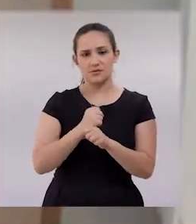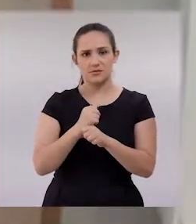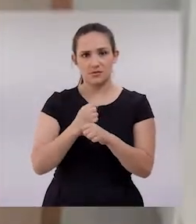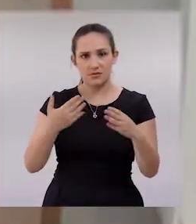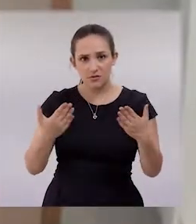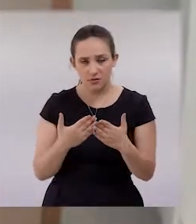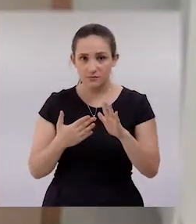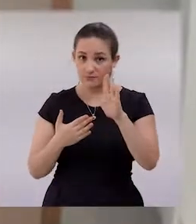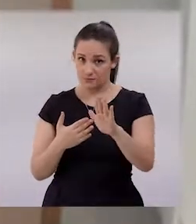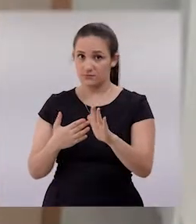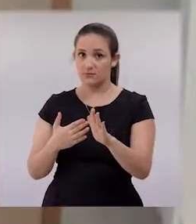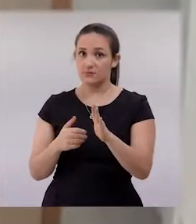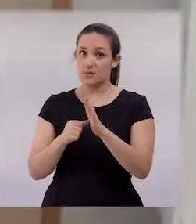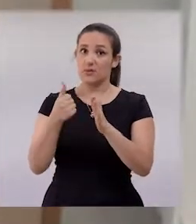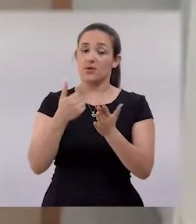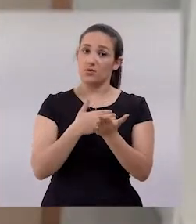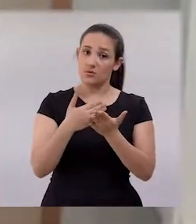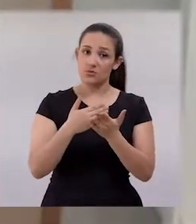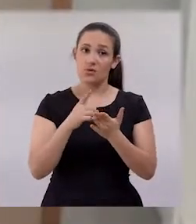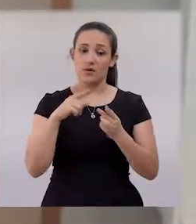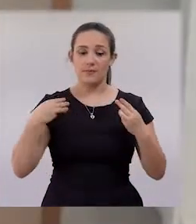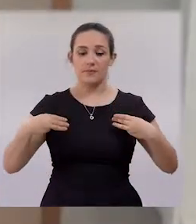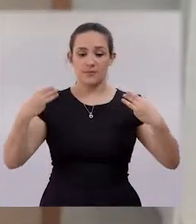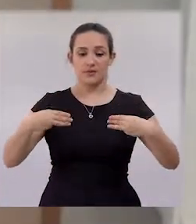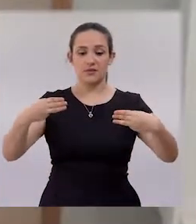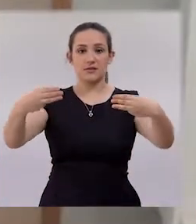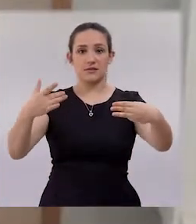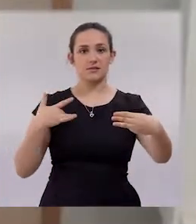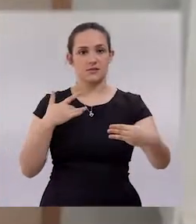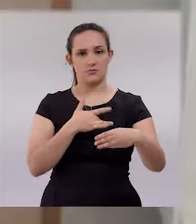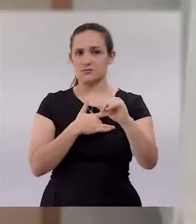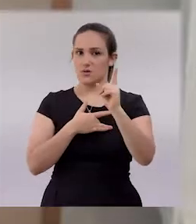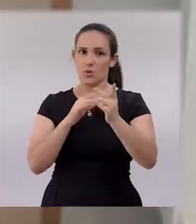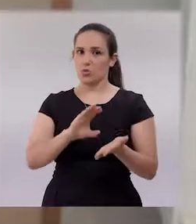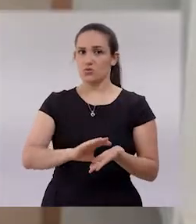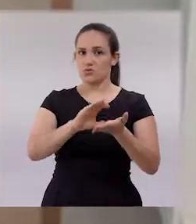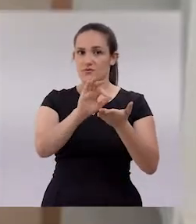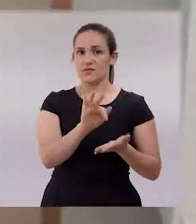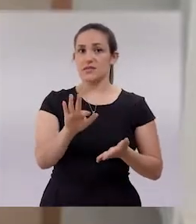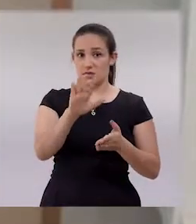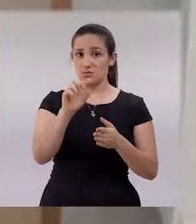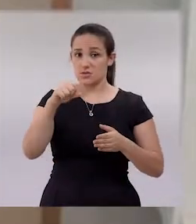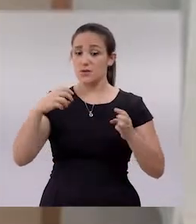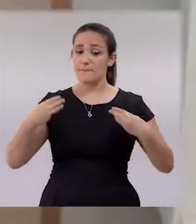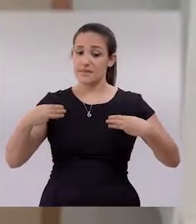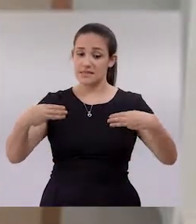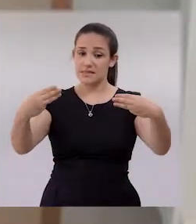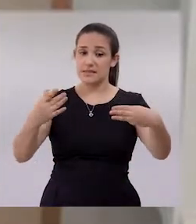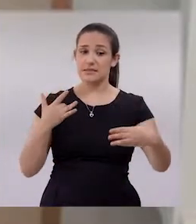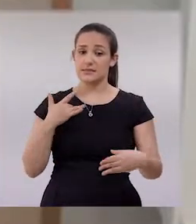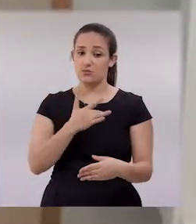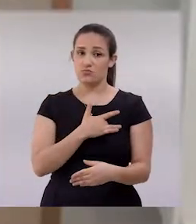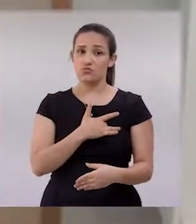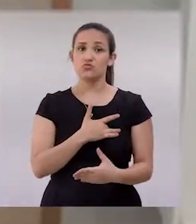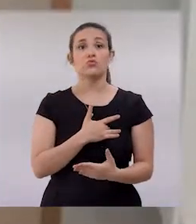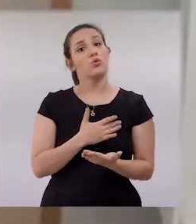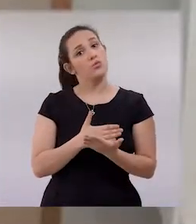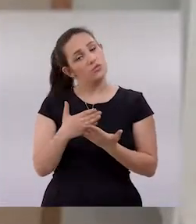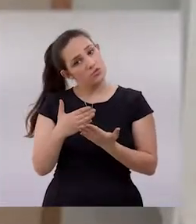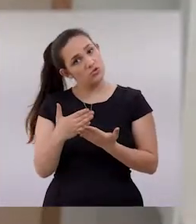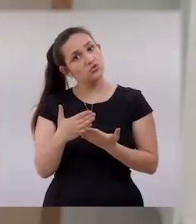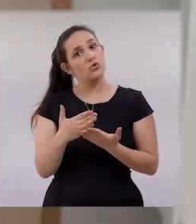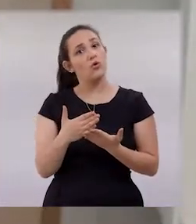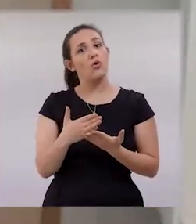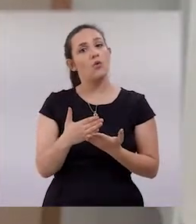ano. Na verdade, o primeiro avanço foi com o Ministério da Saúde, não com o Conselho Federal, mas sim com o Ministério